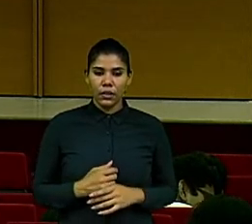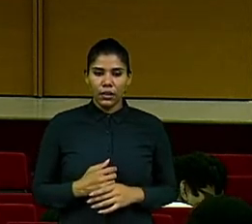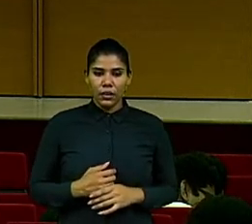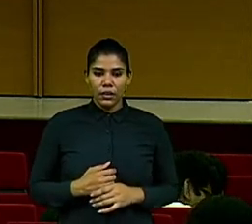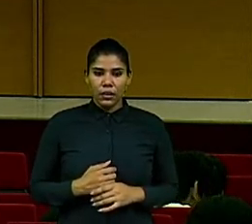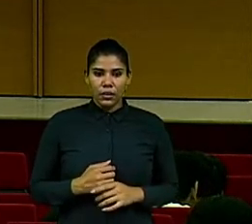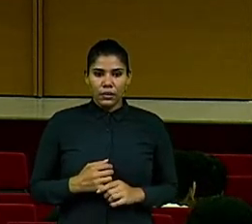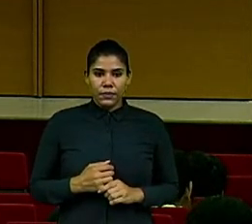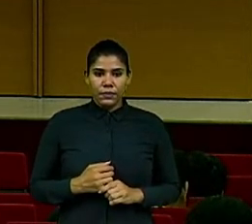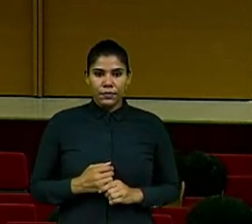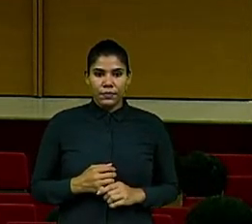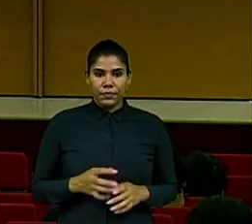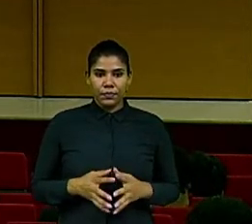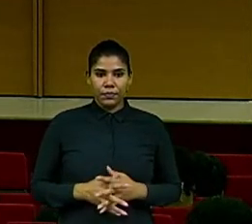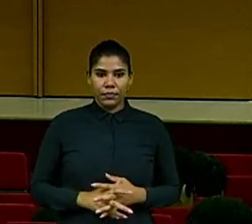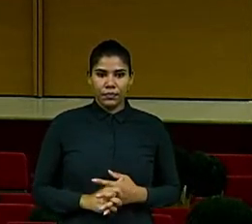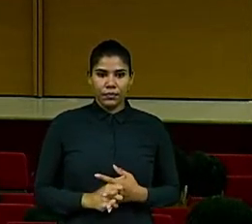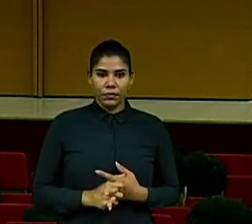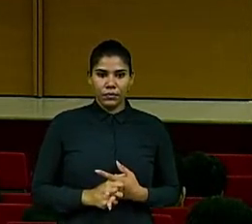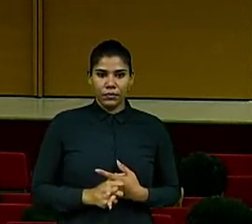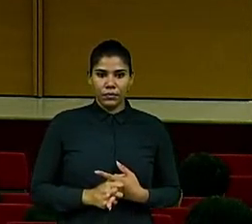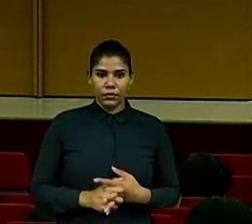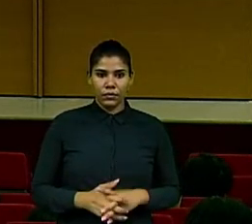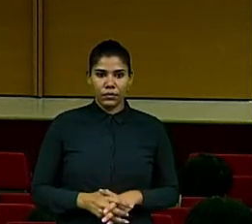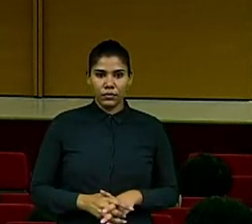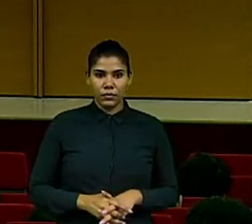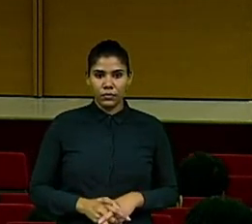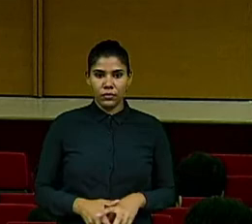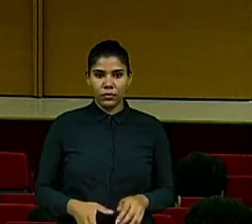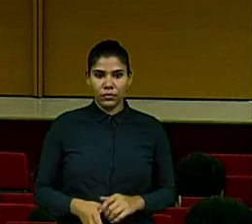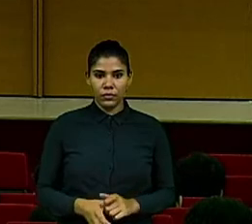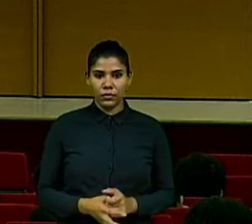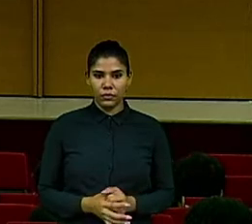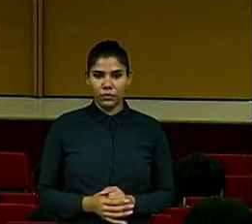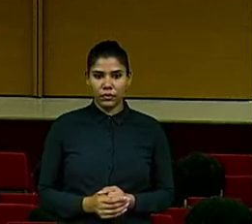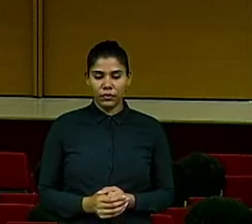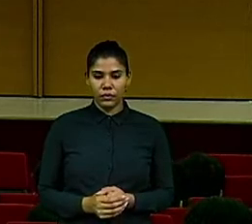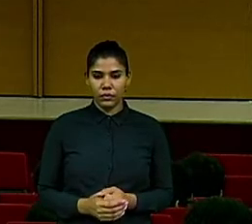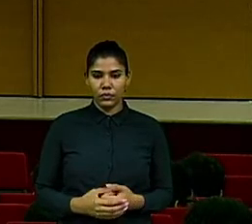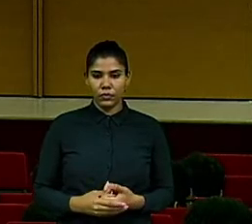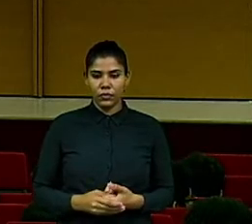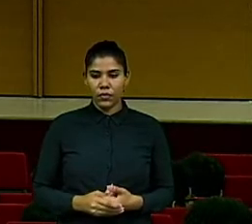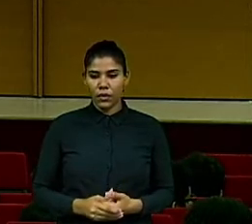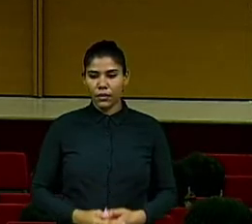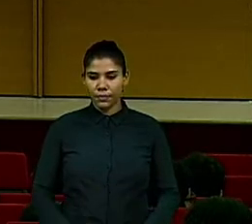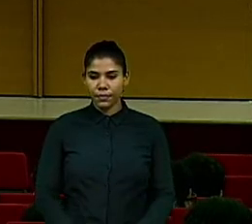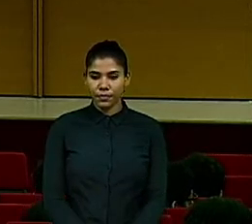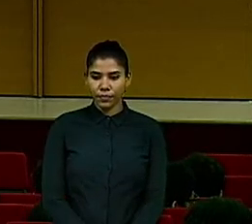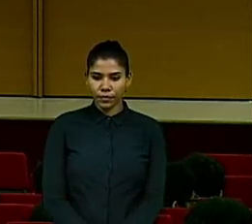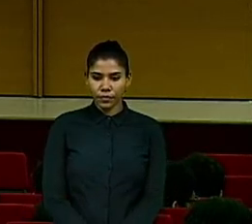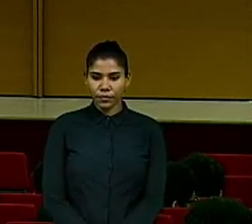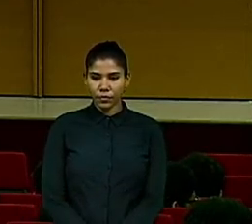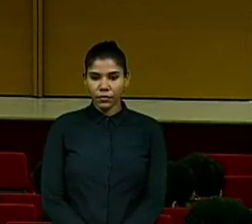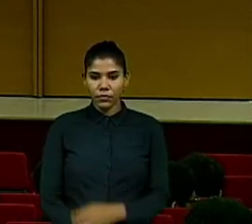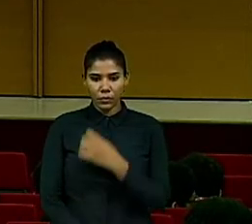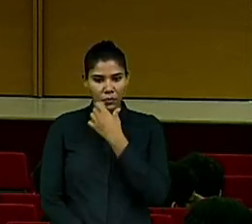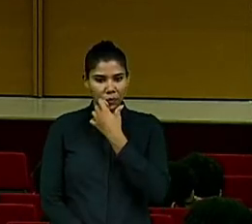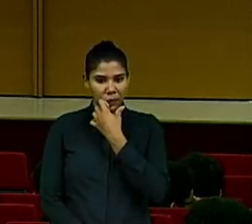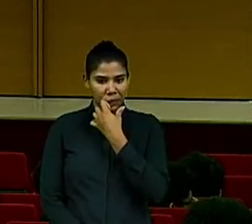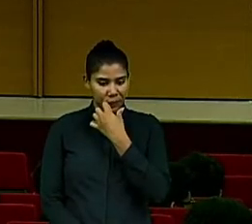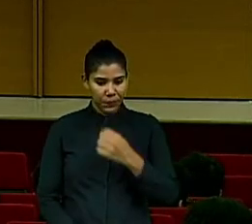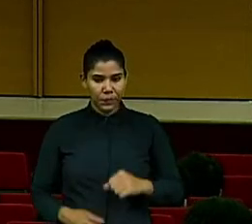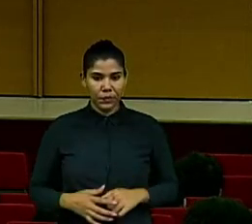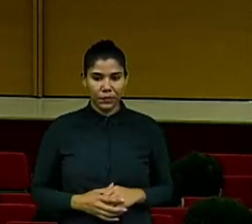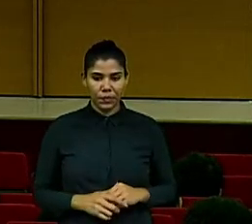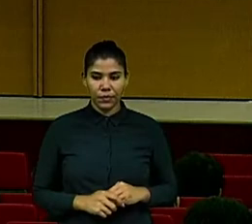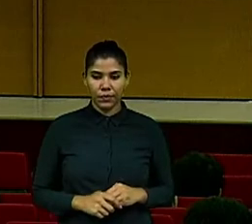Então meus amigos vamos lá pessoal esse assunto que eu coloquei para nossa aula de hoje é um assunto que ele é abordado em várias